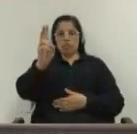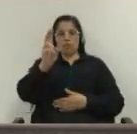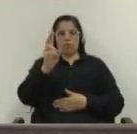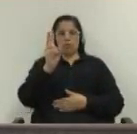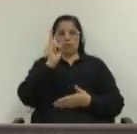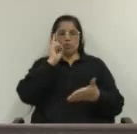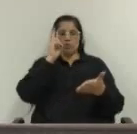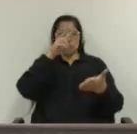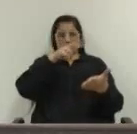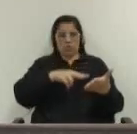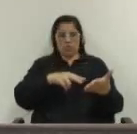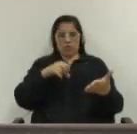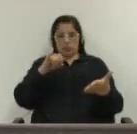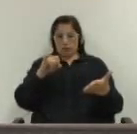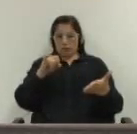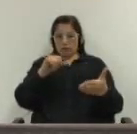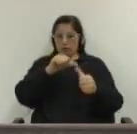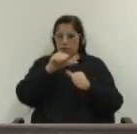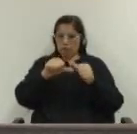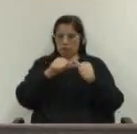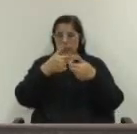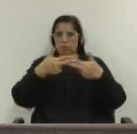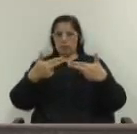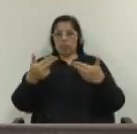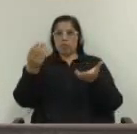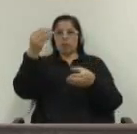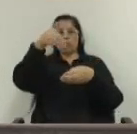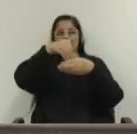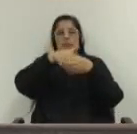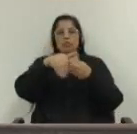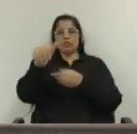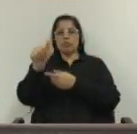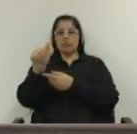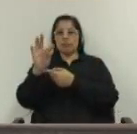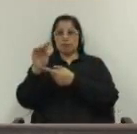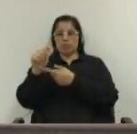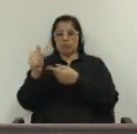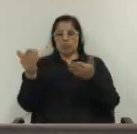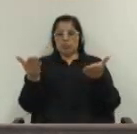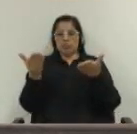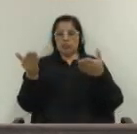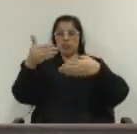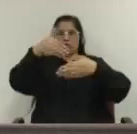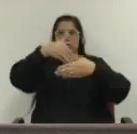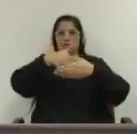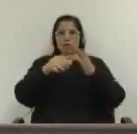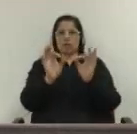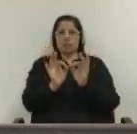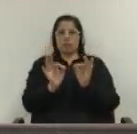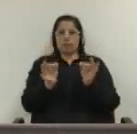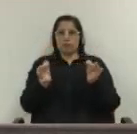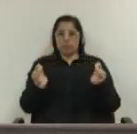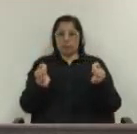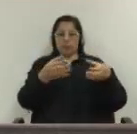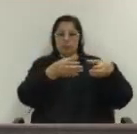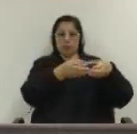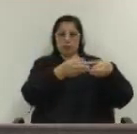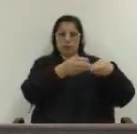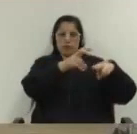2015. Mais algum vereador deseja discutir? Não havendo, vai à votação, e a votação é simbólica. Os